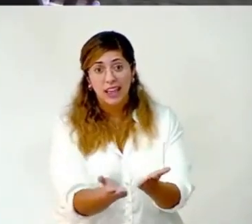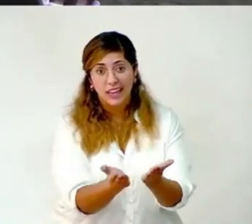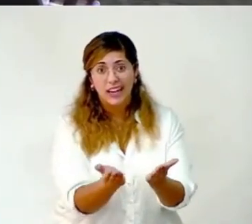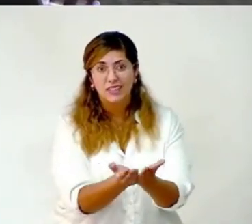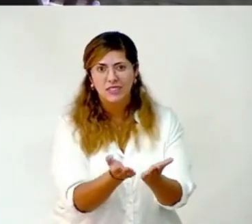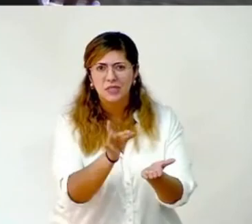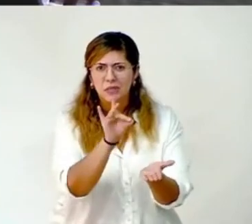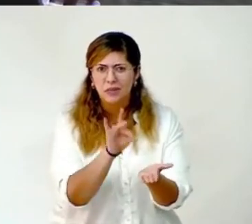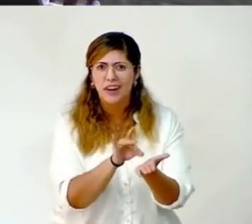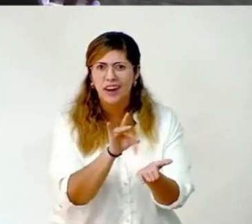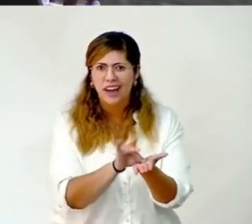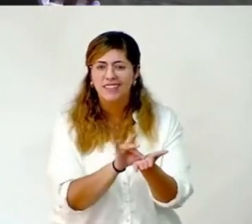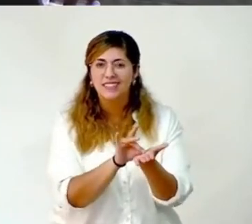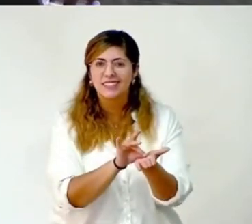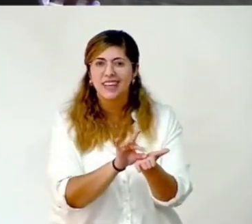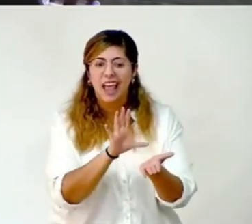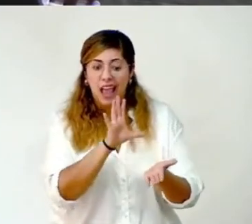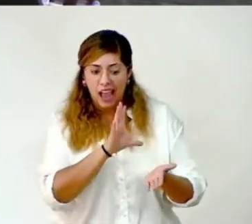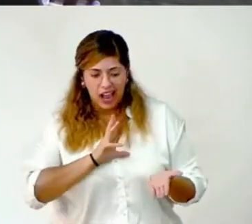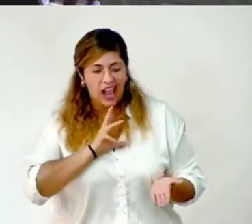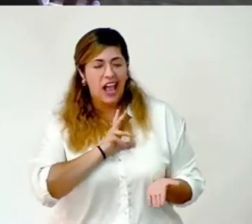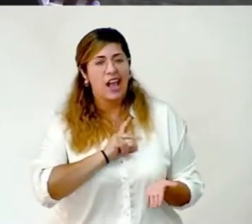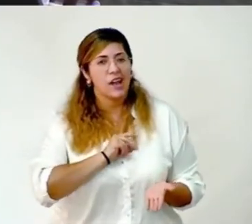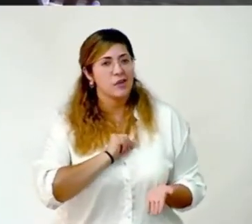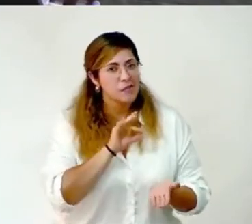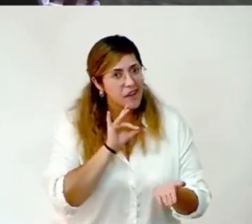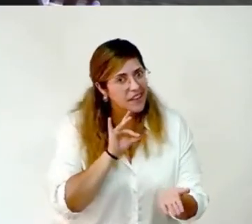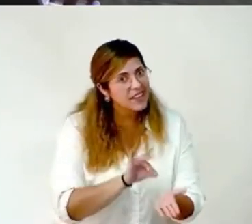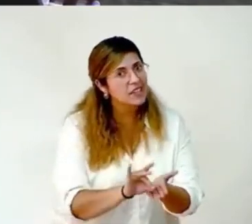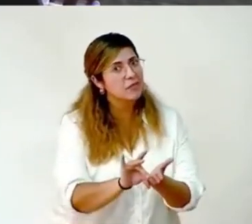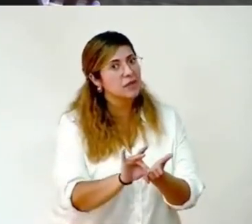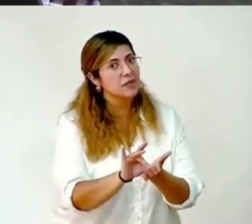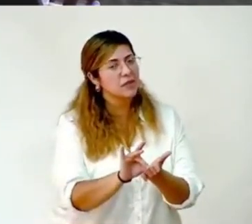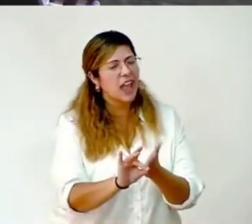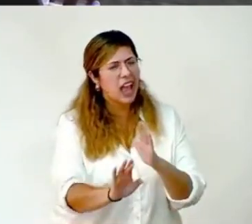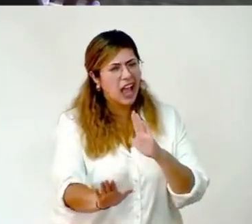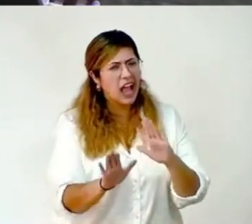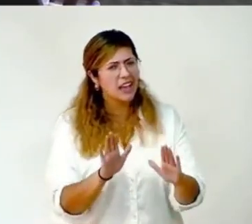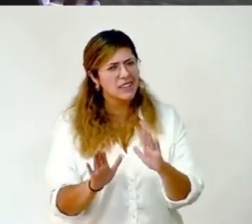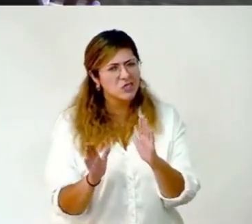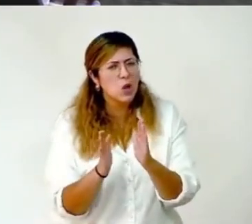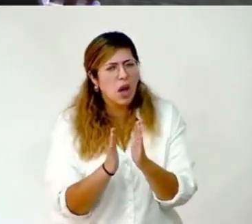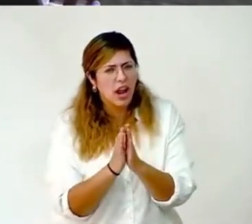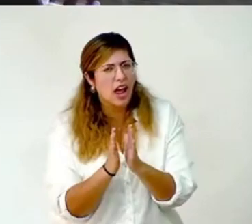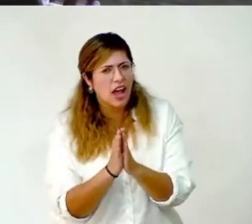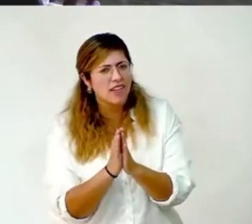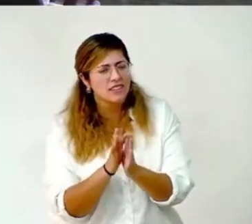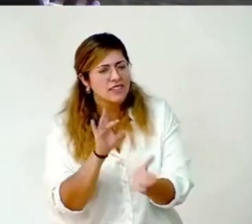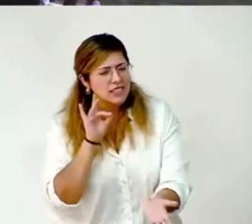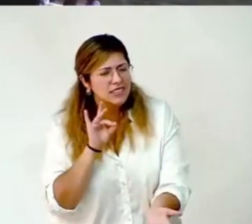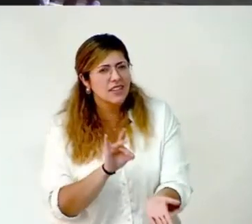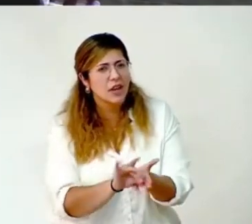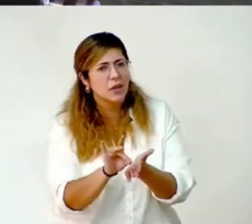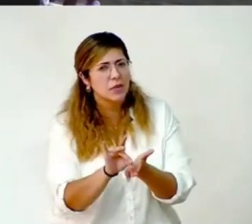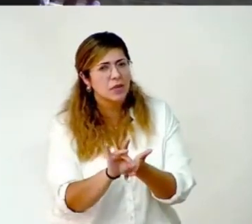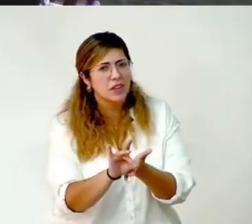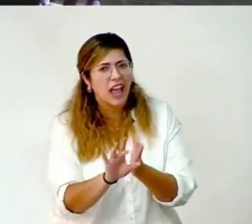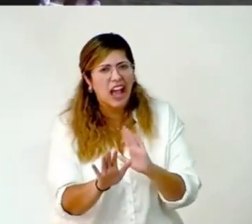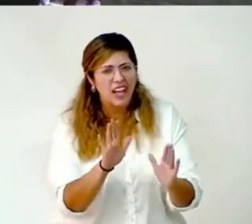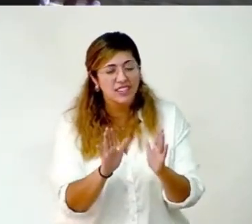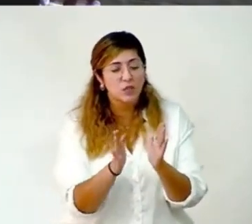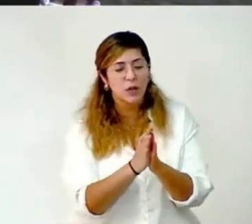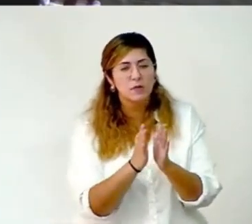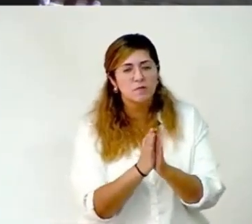inimigos. Talvez alguns de nós possam até orar pelos inimigos, mas a oração do tipo: Senhor, ferra